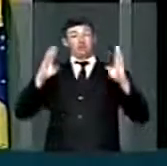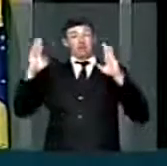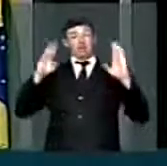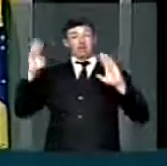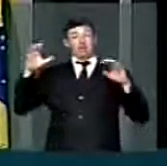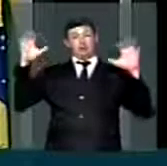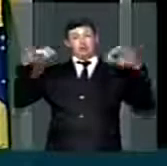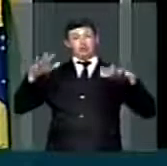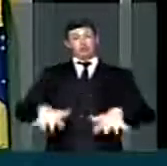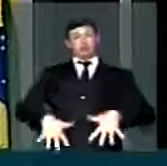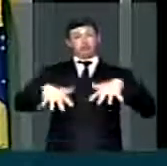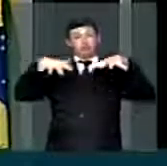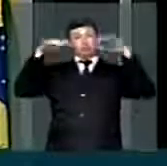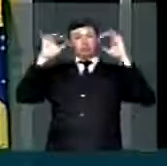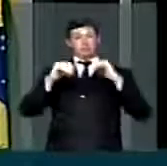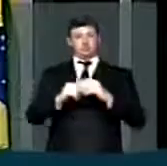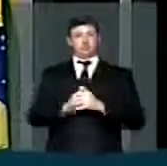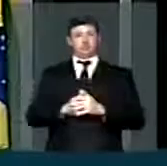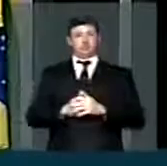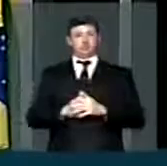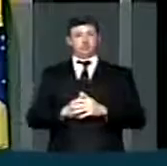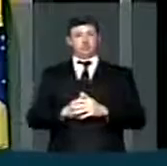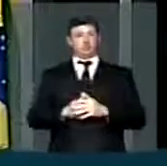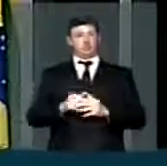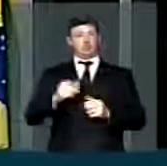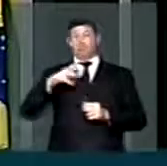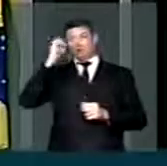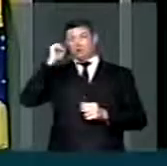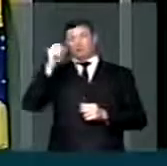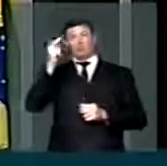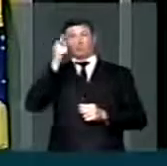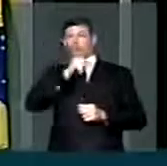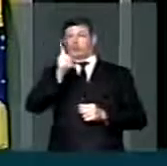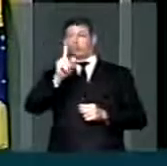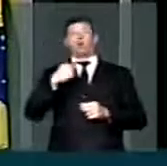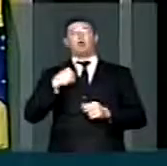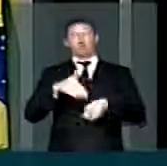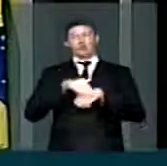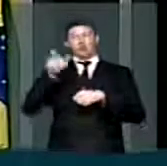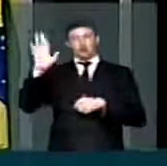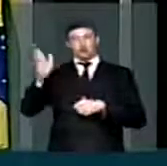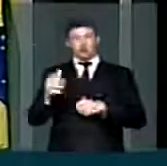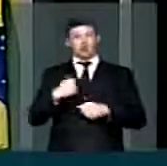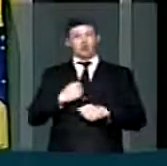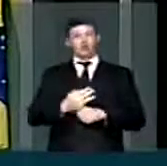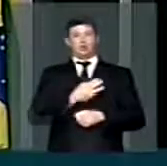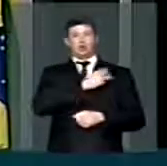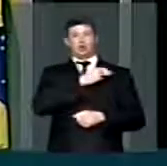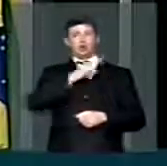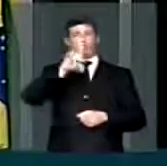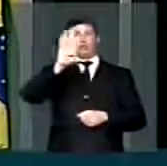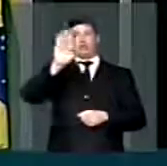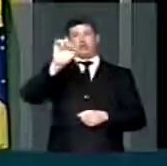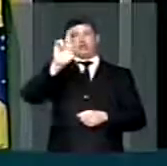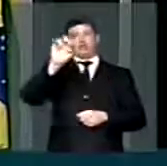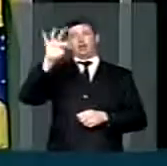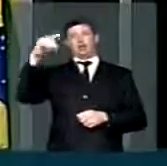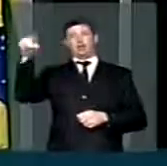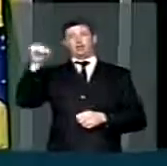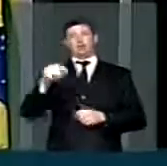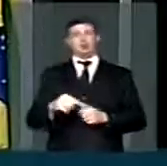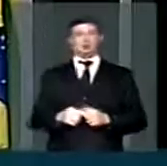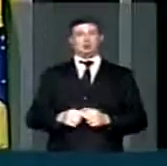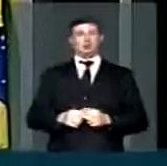cheia. Ele praticamente não tem nem dormido. Já falei com ele também, falei com o coronel Biratã, que é o chefe da Defesa Civil